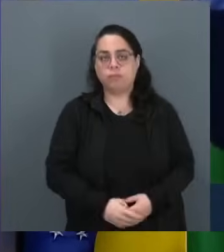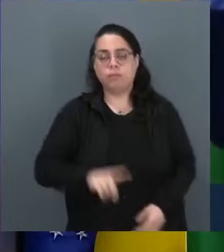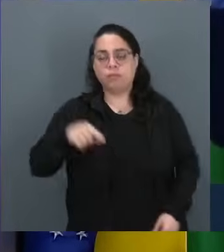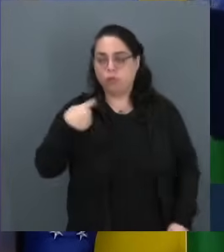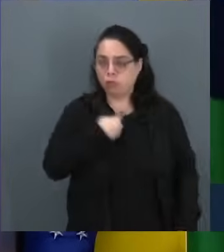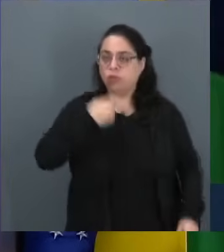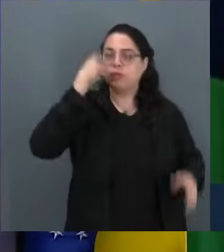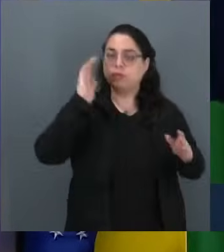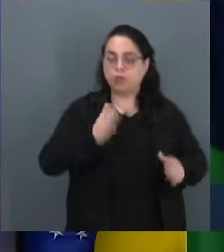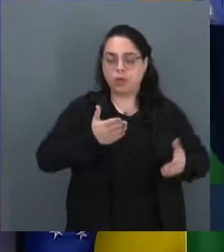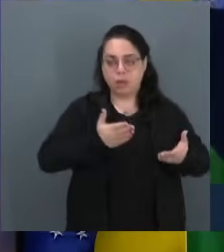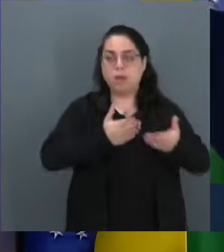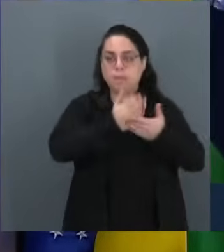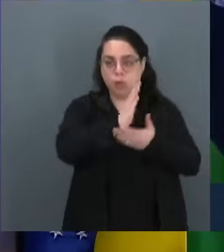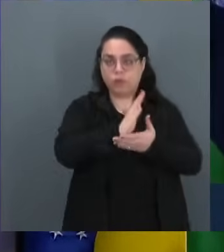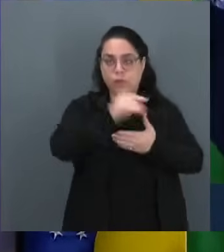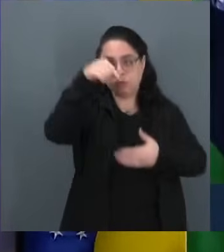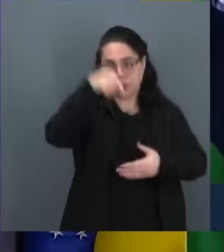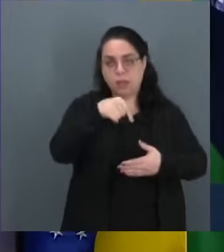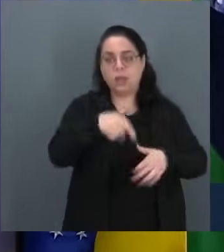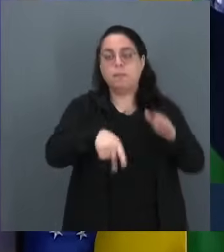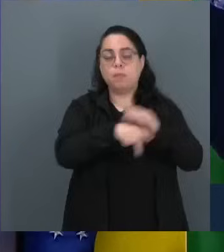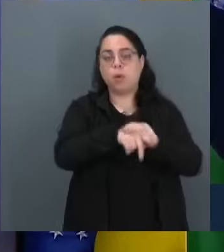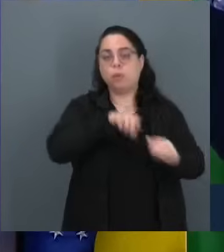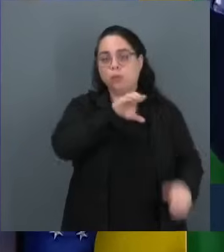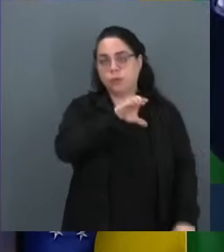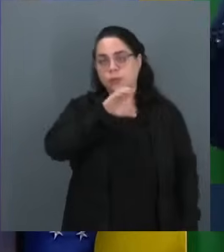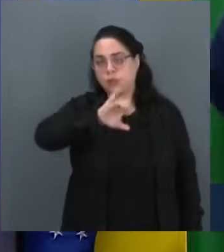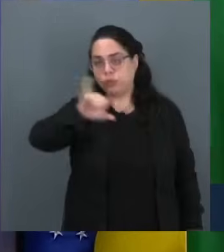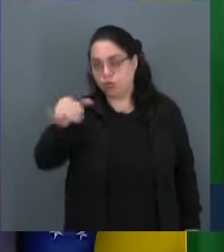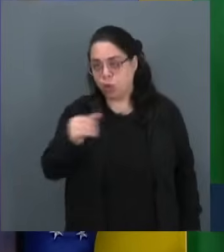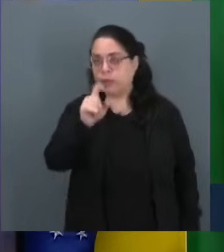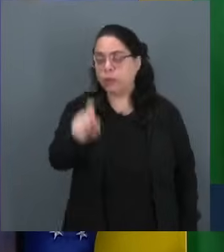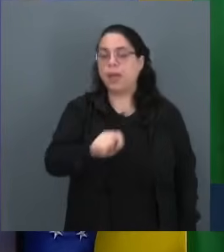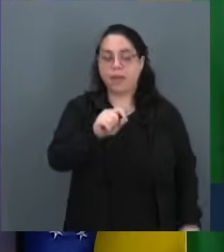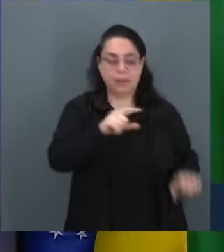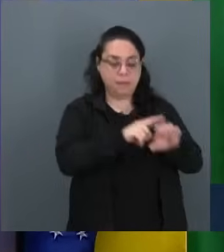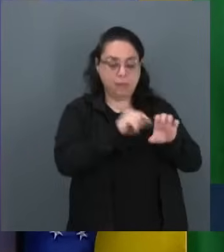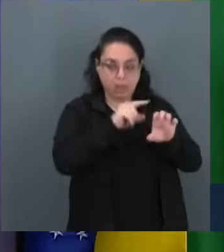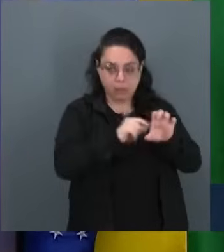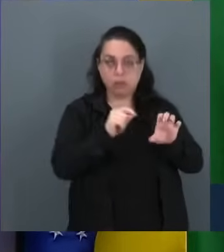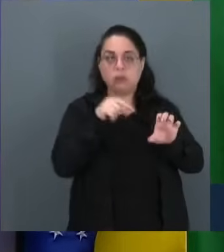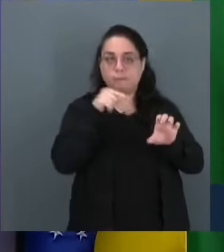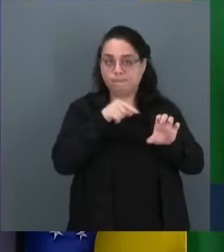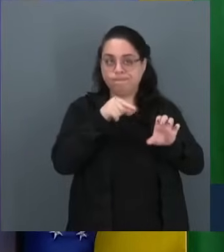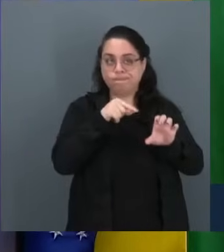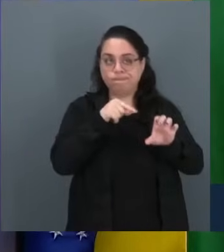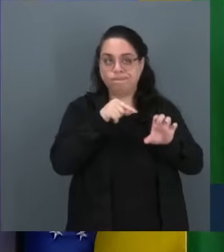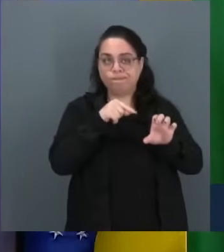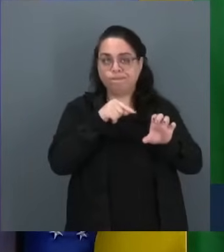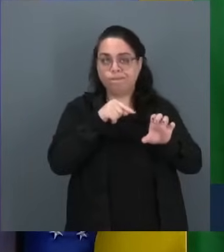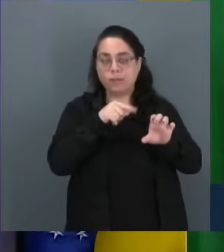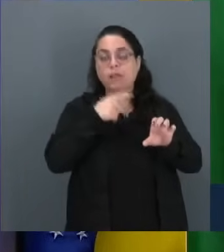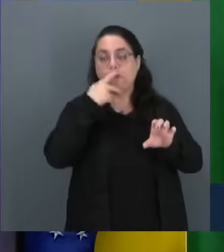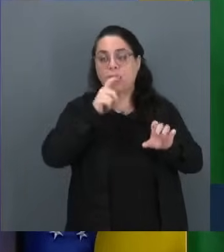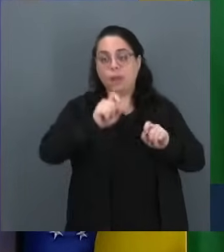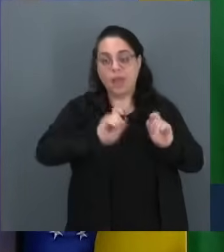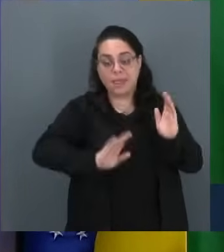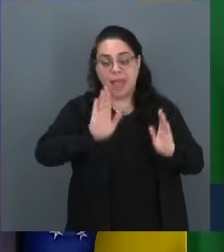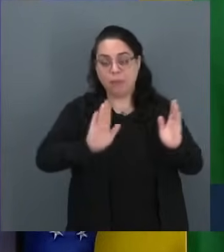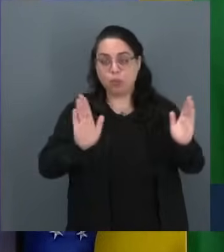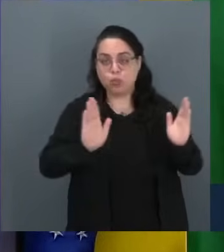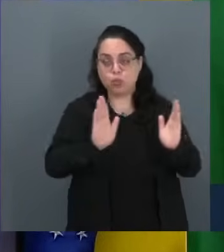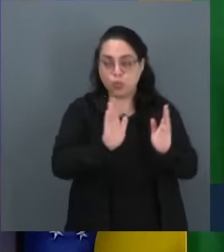aprovamos agora na CCJ uma emenda que reduz o mandato